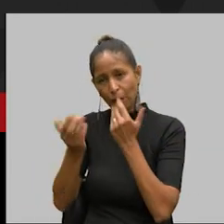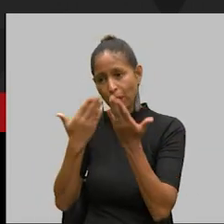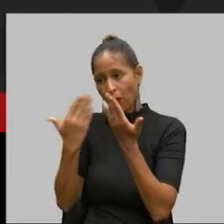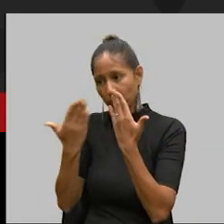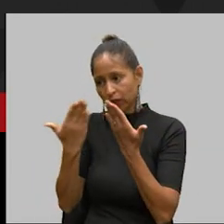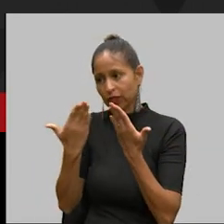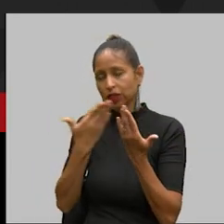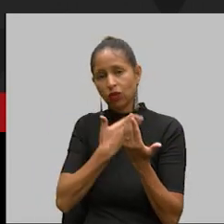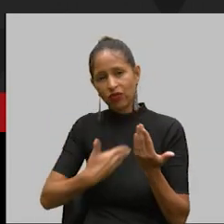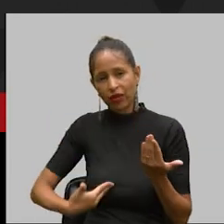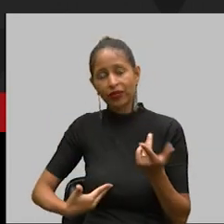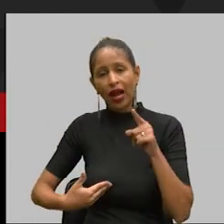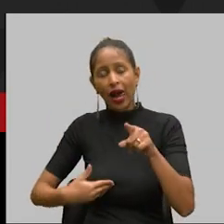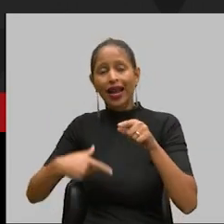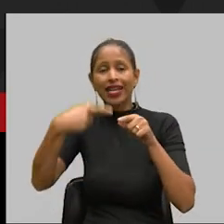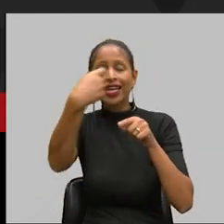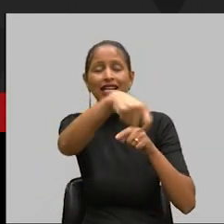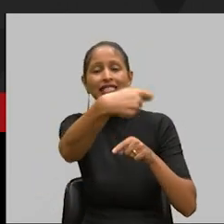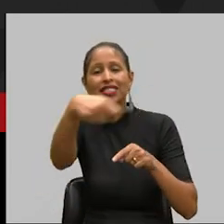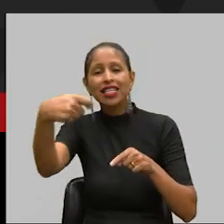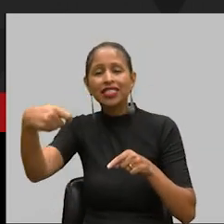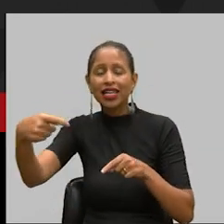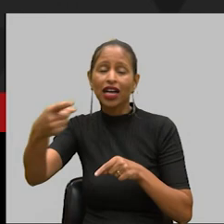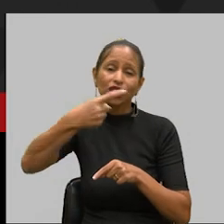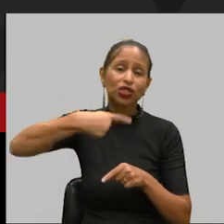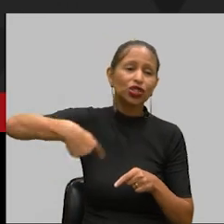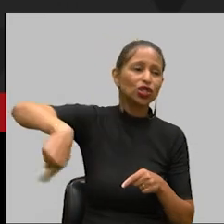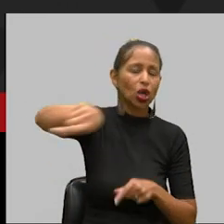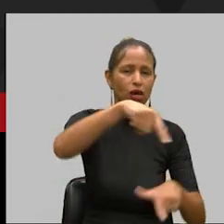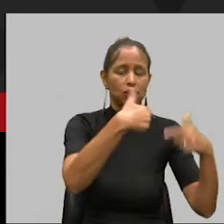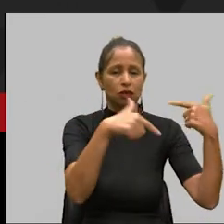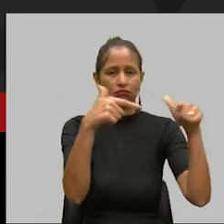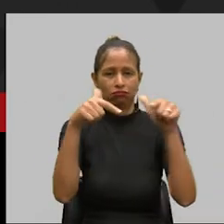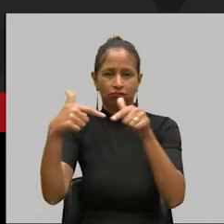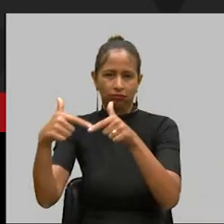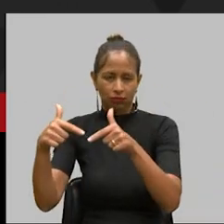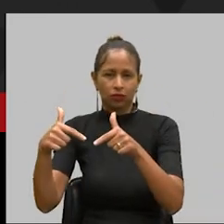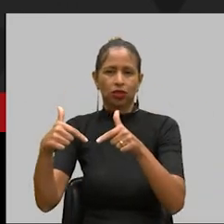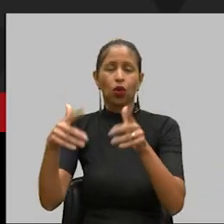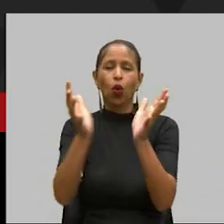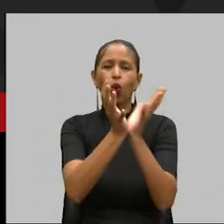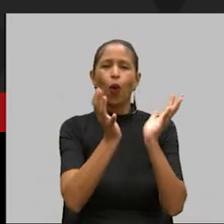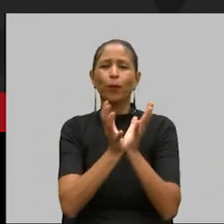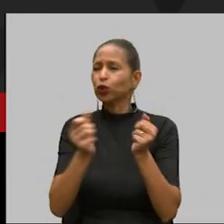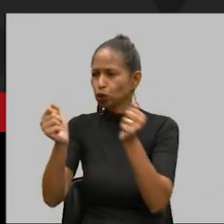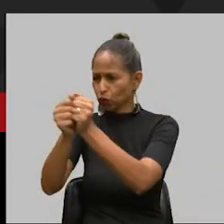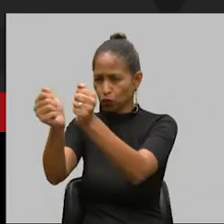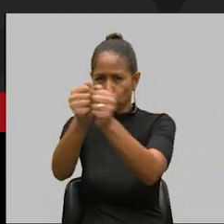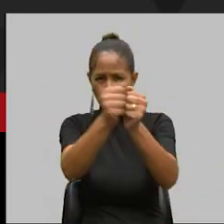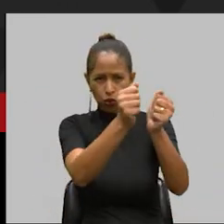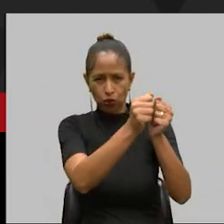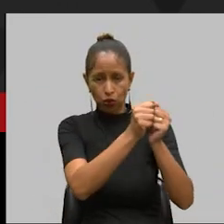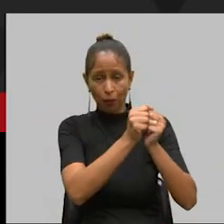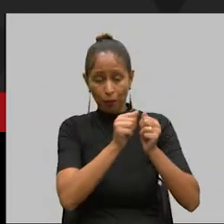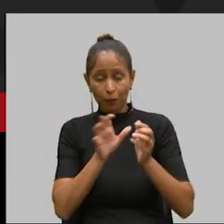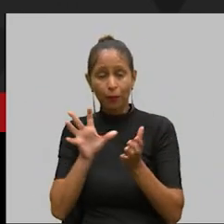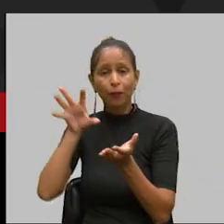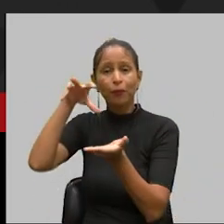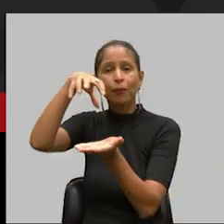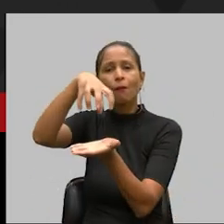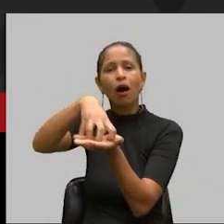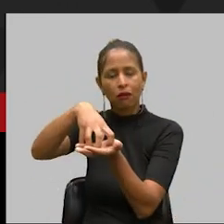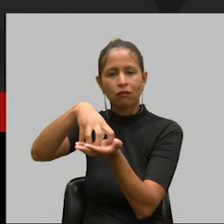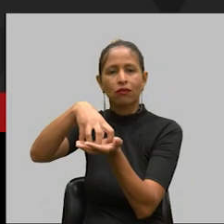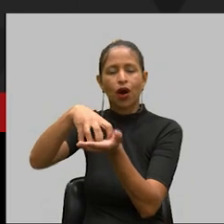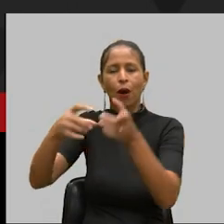público a necessidade da gente trabalhar coletivamente pela implementação